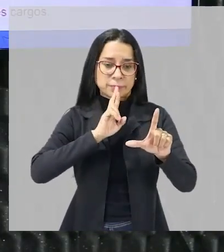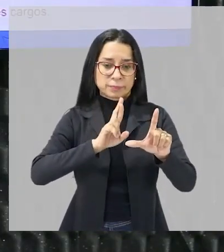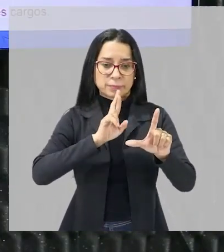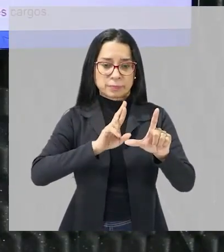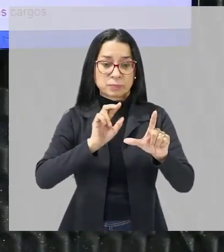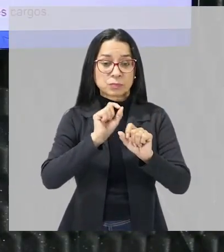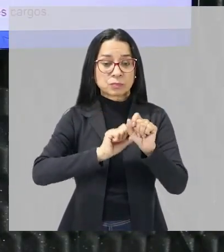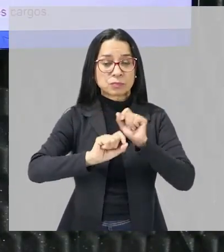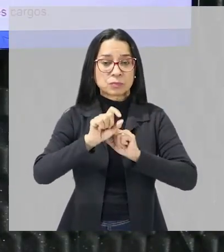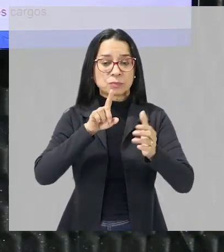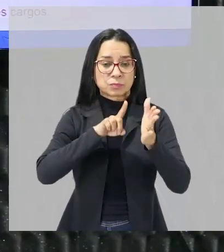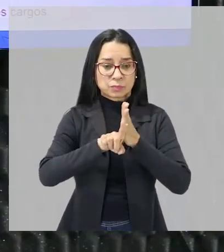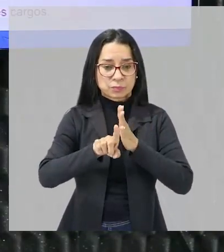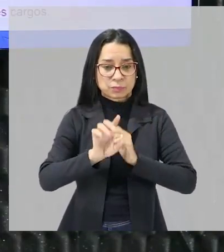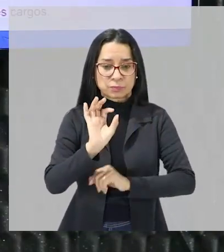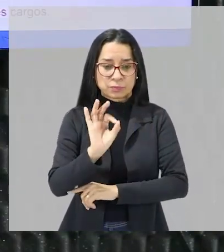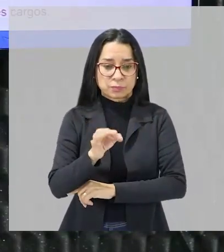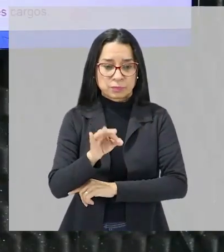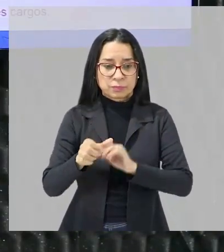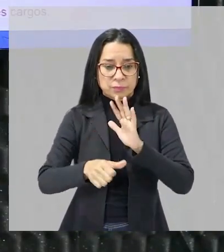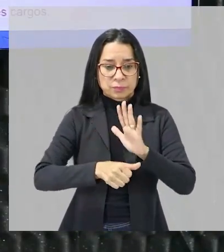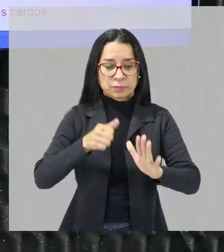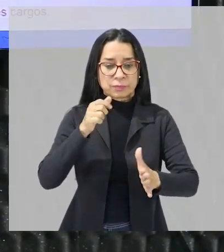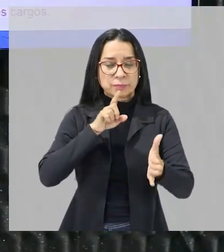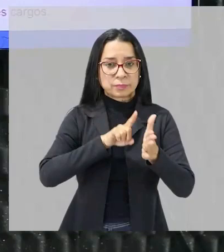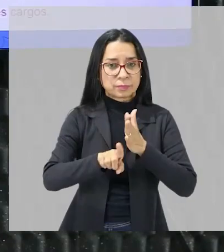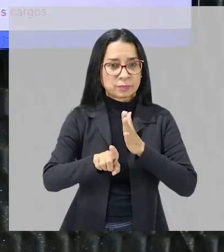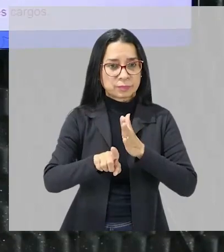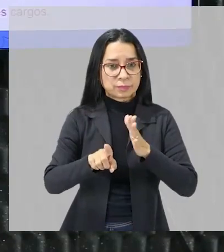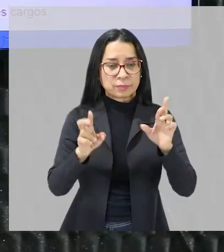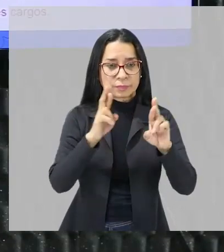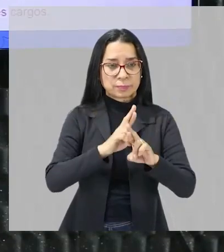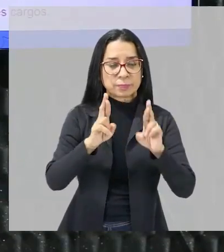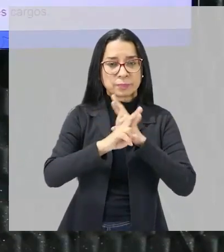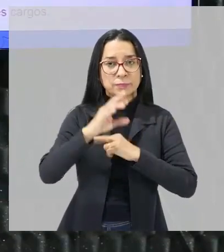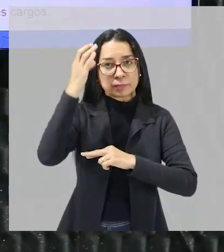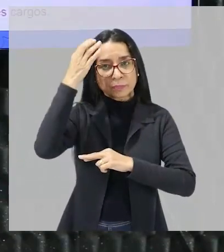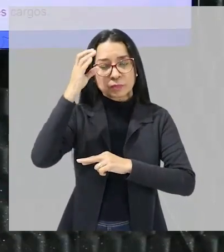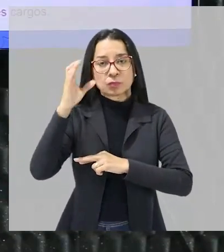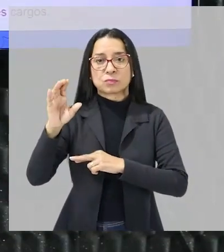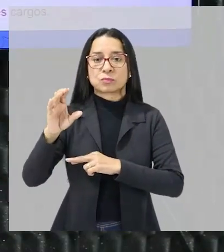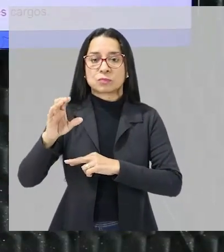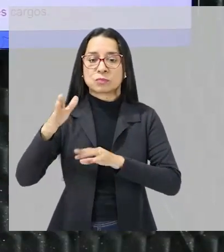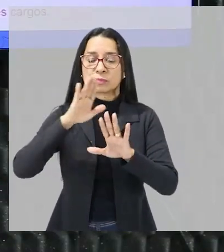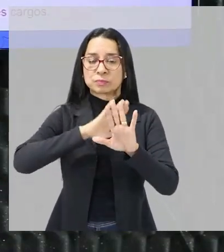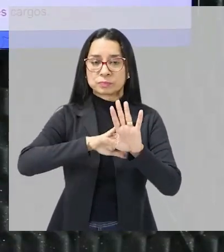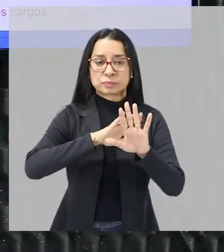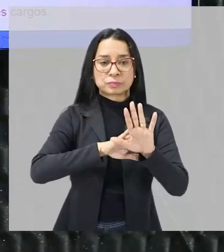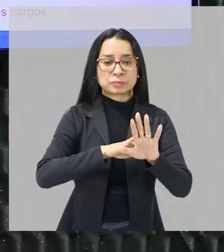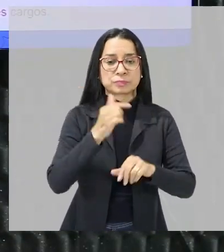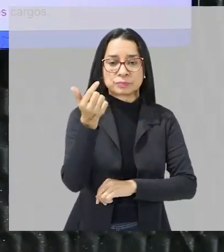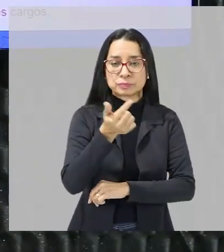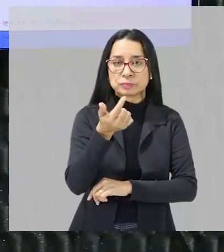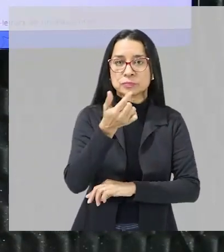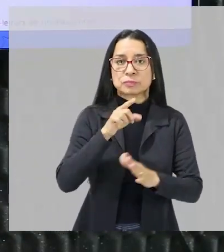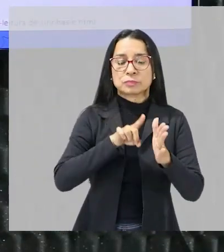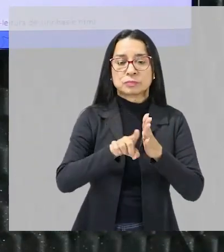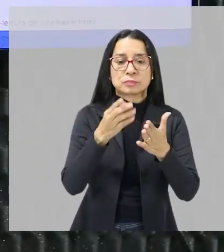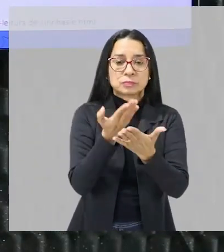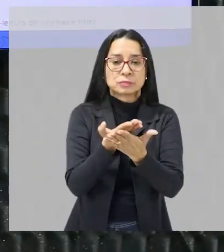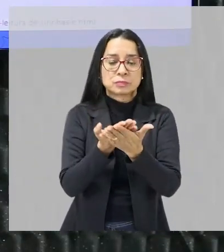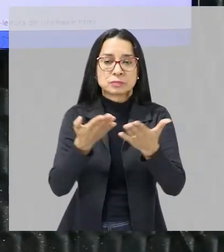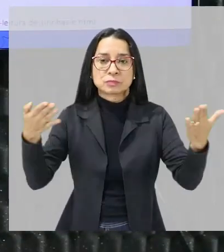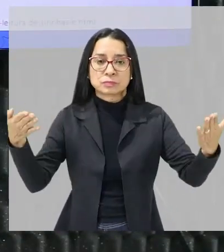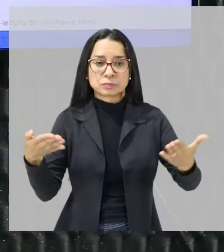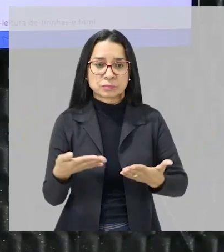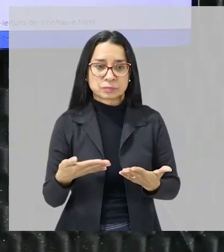E e acerta essa primeira questão sobre cultura e ideologia. Beleza? Vamos para a segunda questão da aula de hoje.